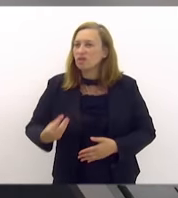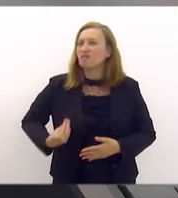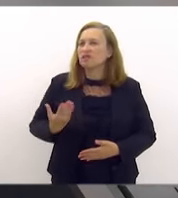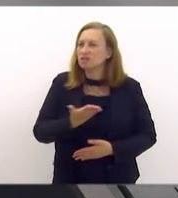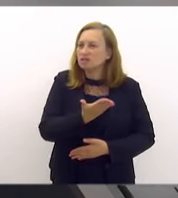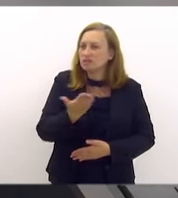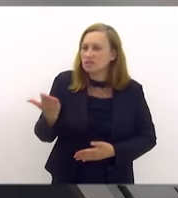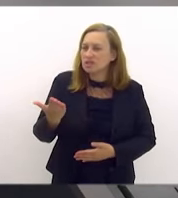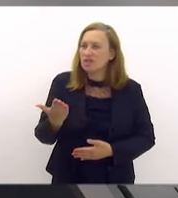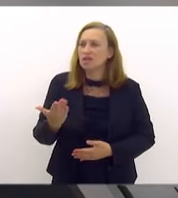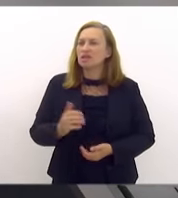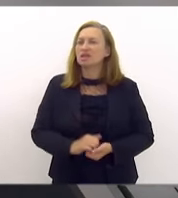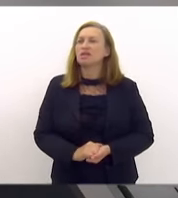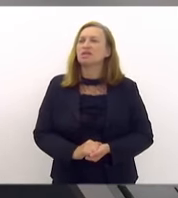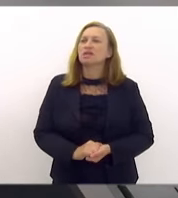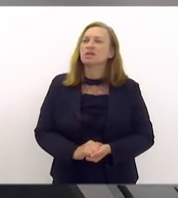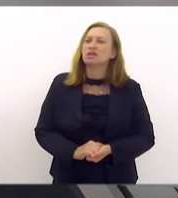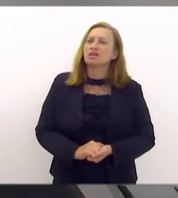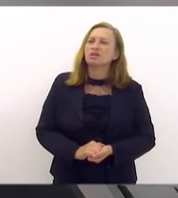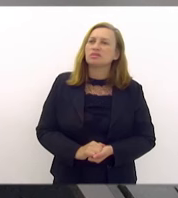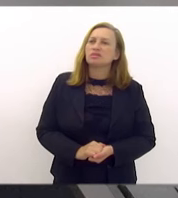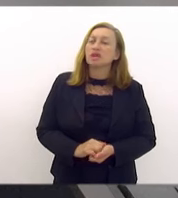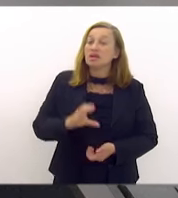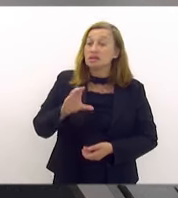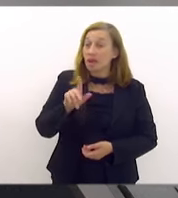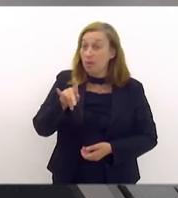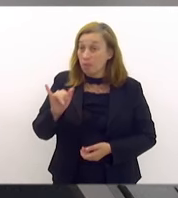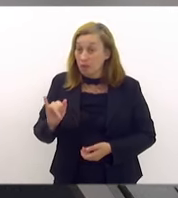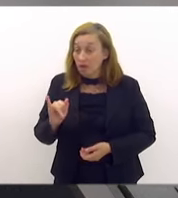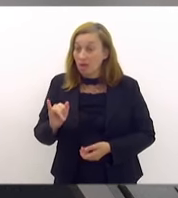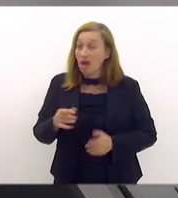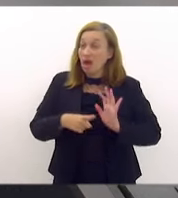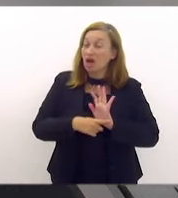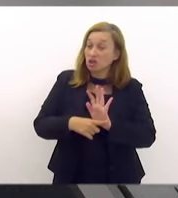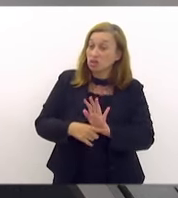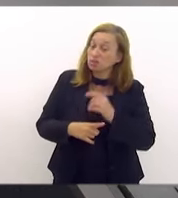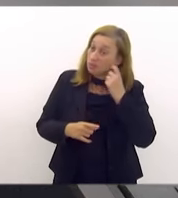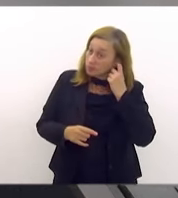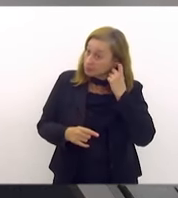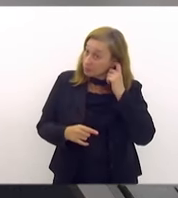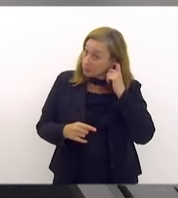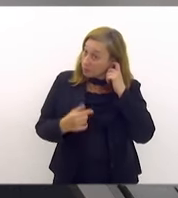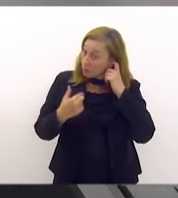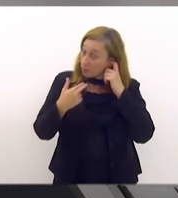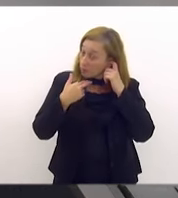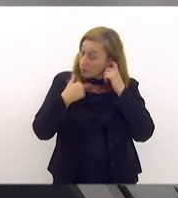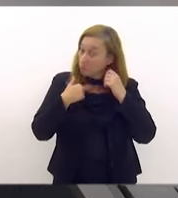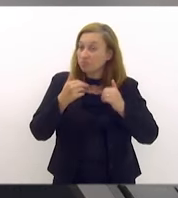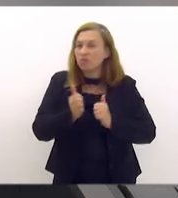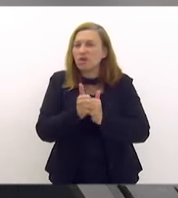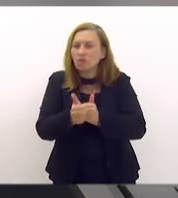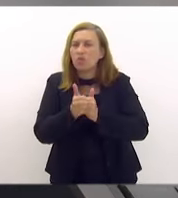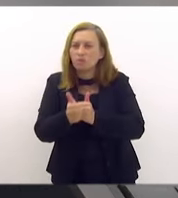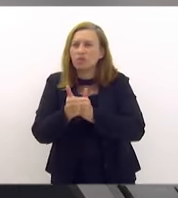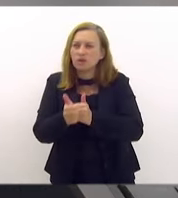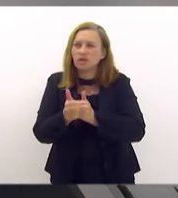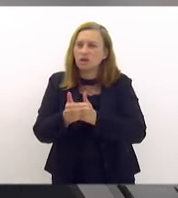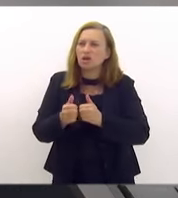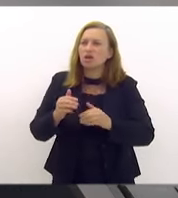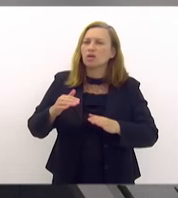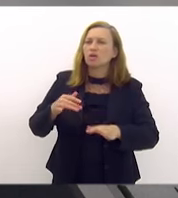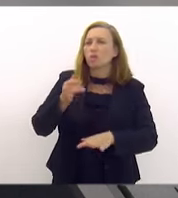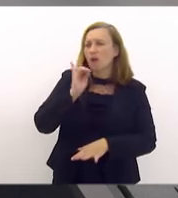vossas excelências a presença nessa CPI a contribuição que deram eu não pude acompanhar na íntegra o relato do